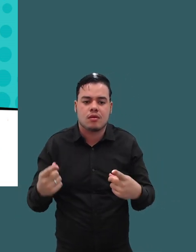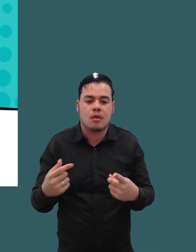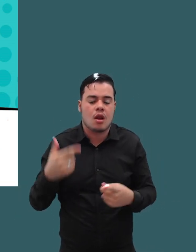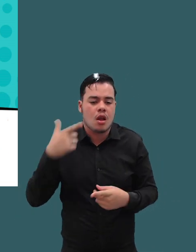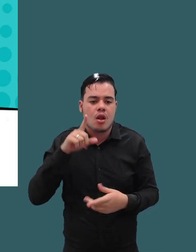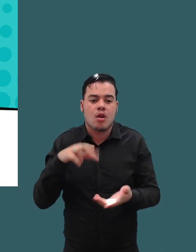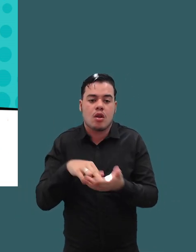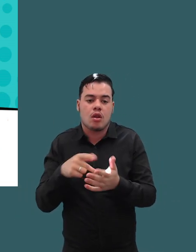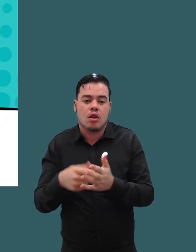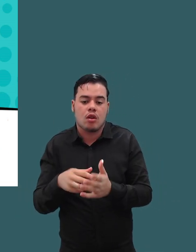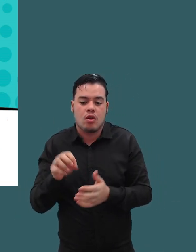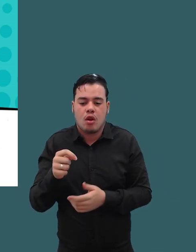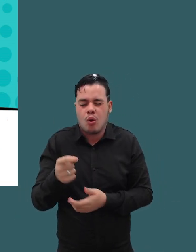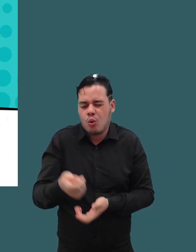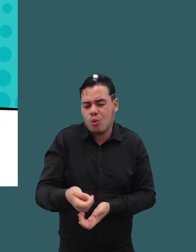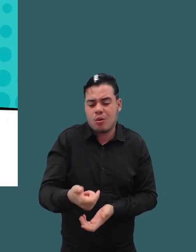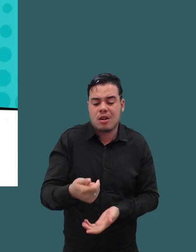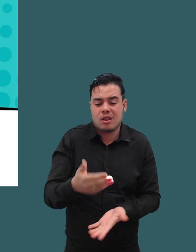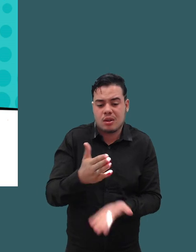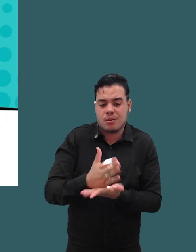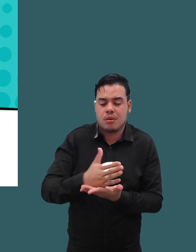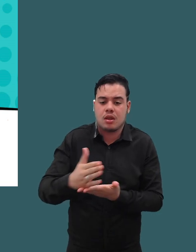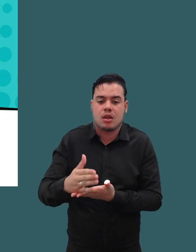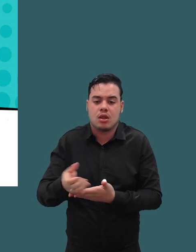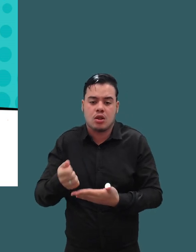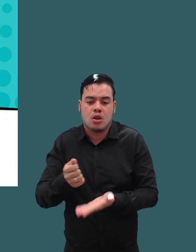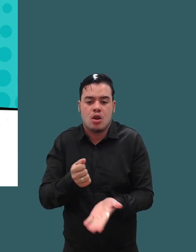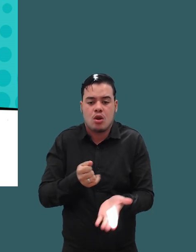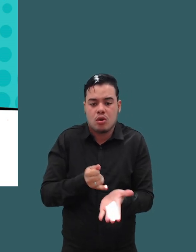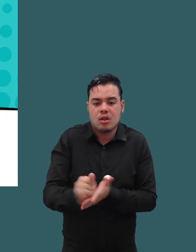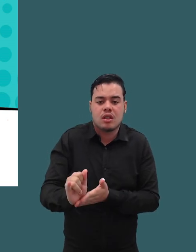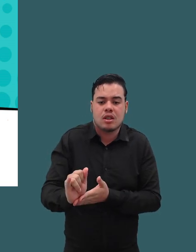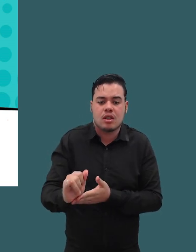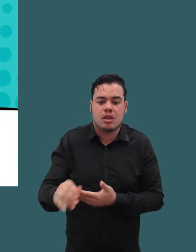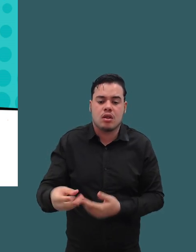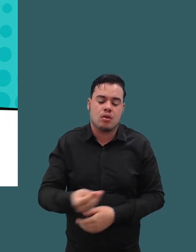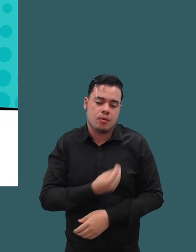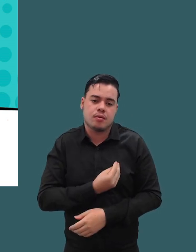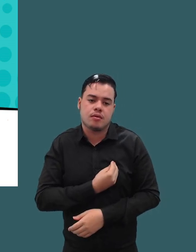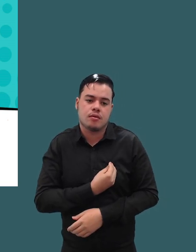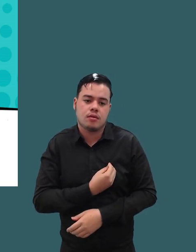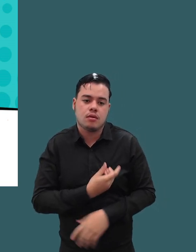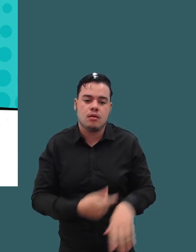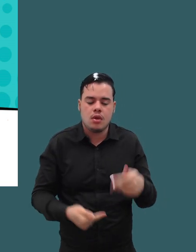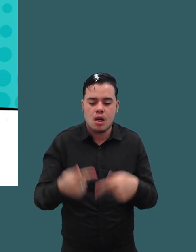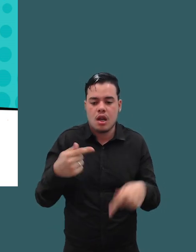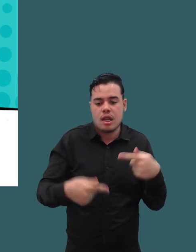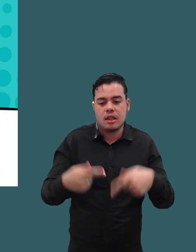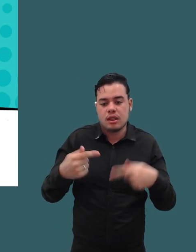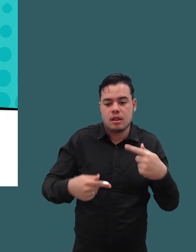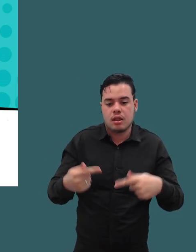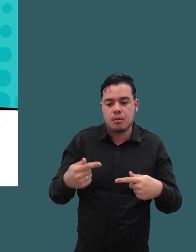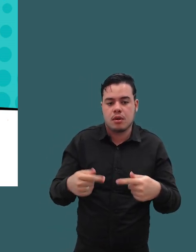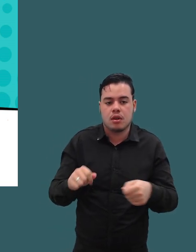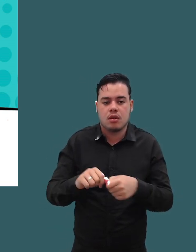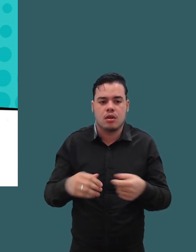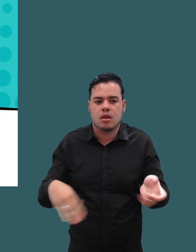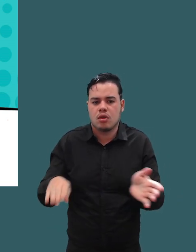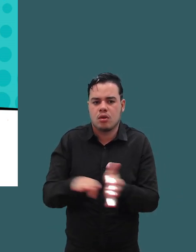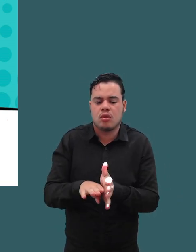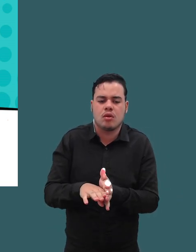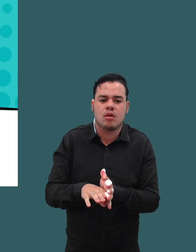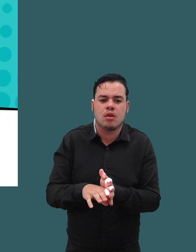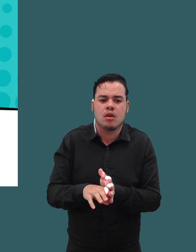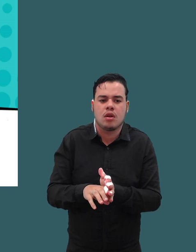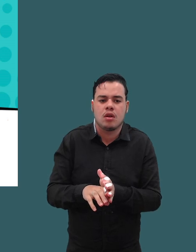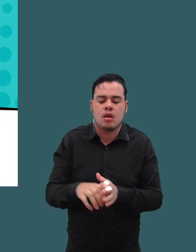significa quase a metade dos inscritos presencialmente. Esse debate gerou insumos